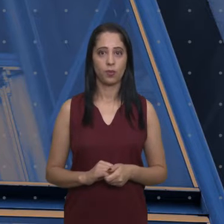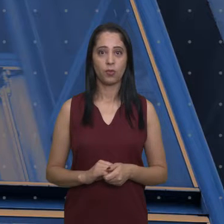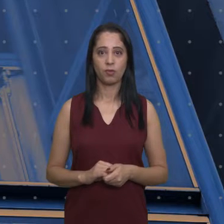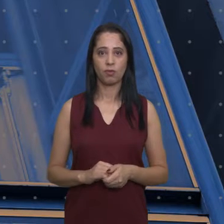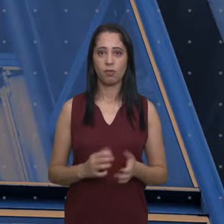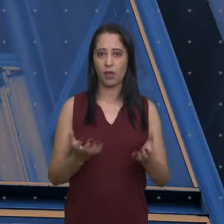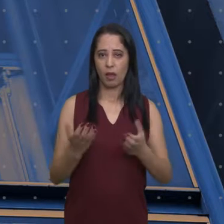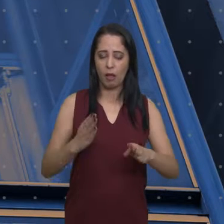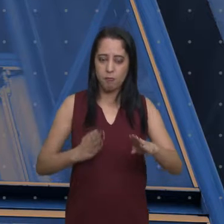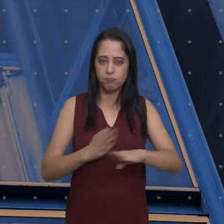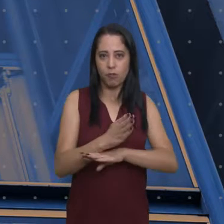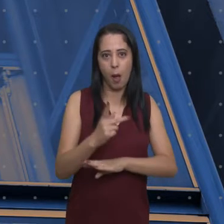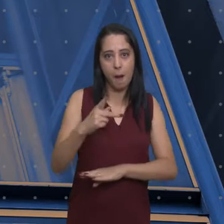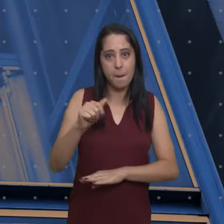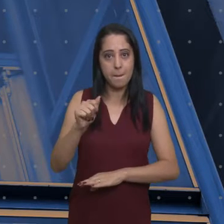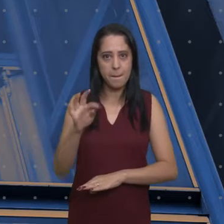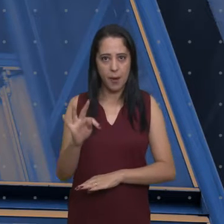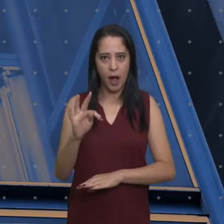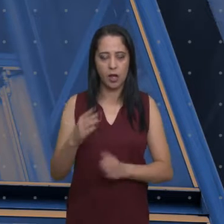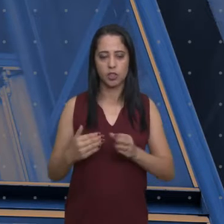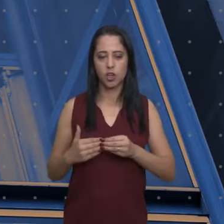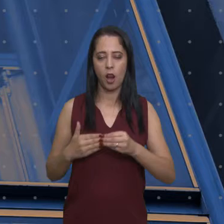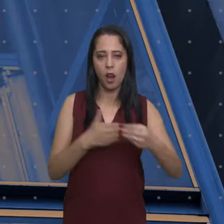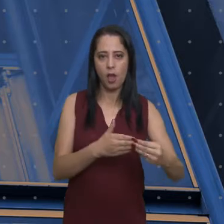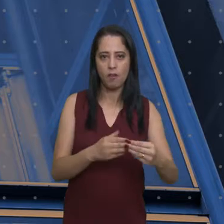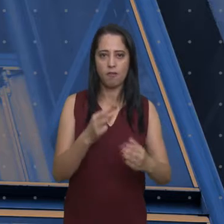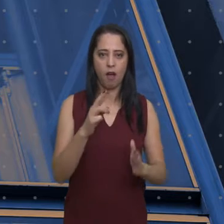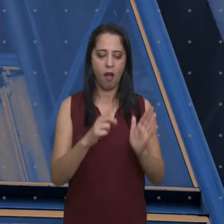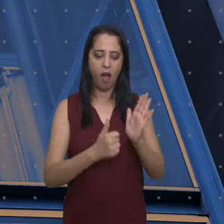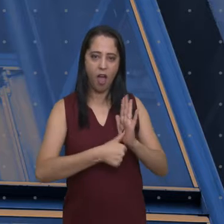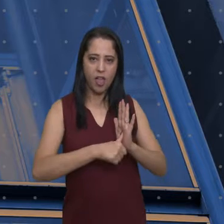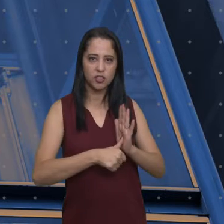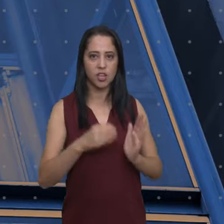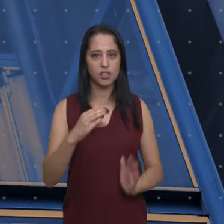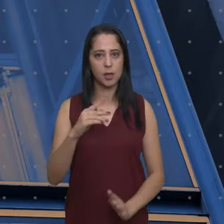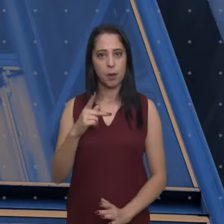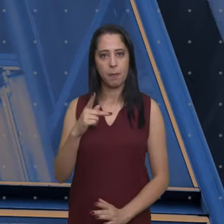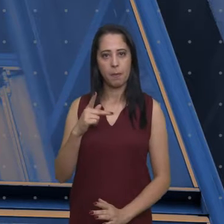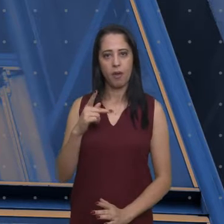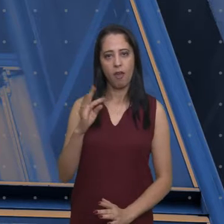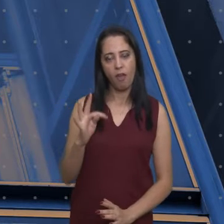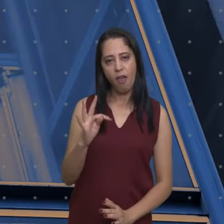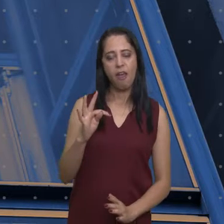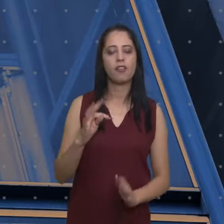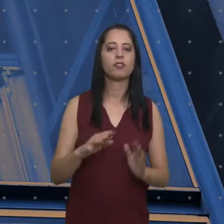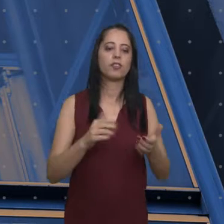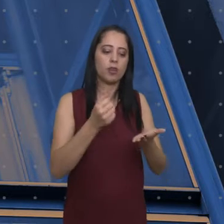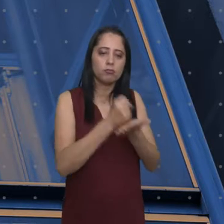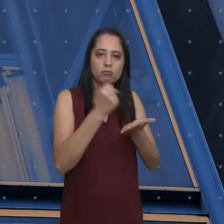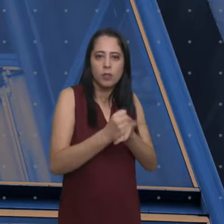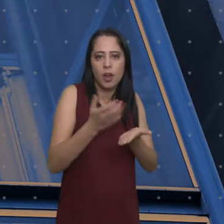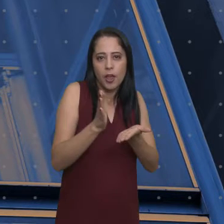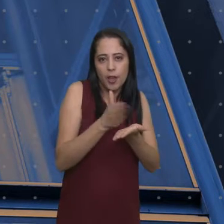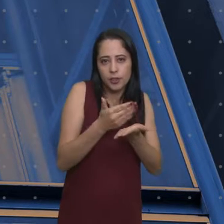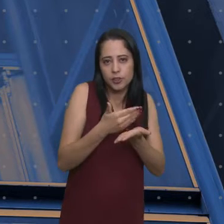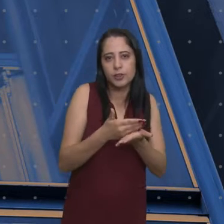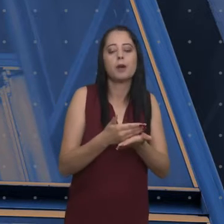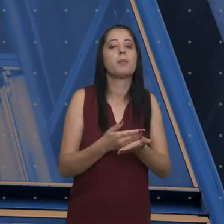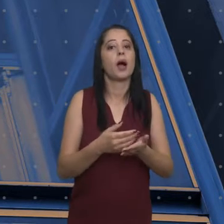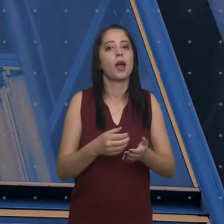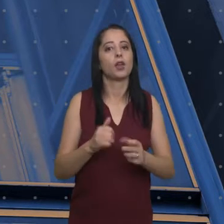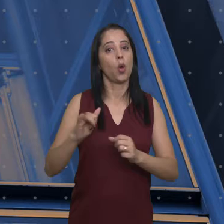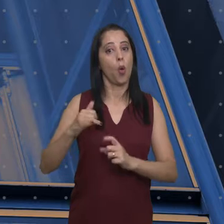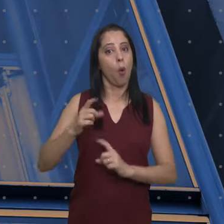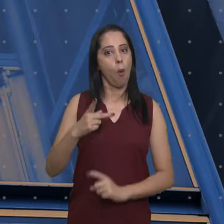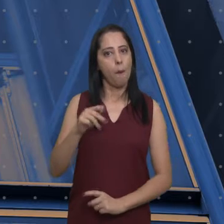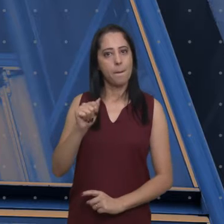candidatar às vagas é só comparecer ao PAT, levando RG, CPF, carteira de trabalho e o cartão cidadão. O PAT